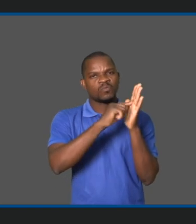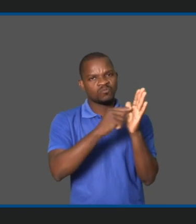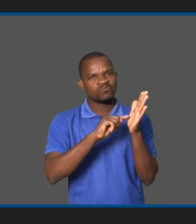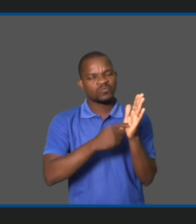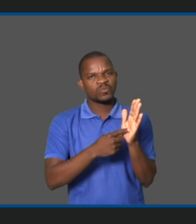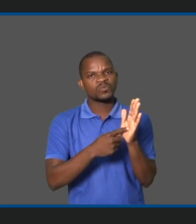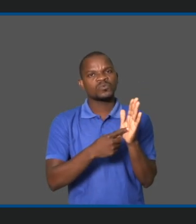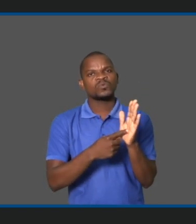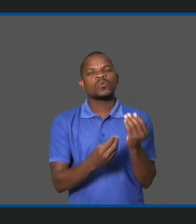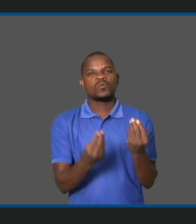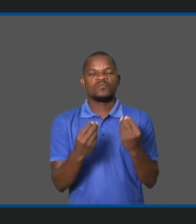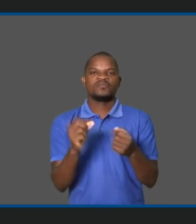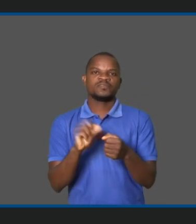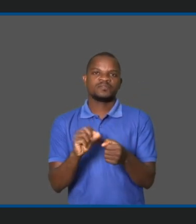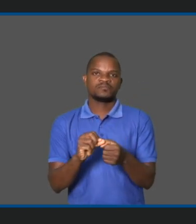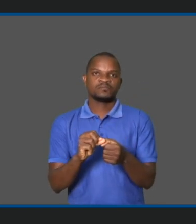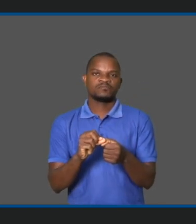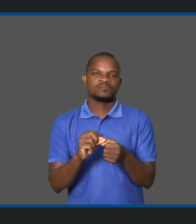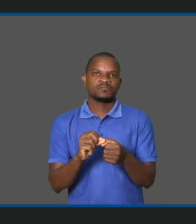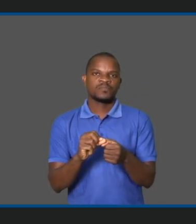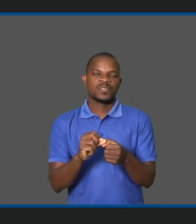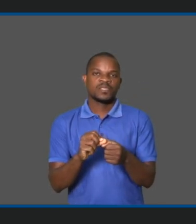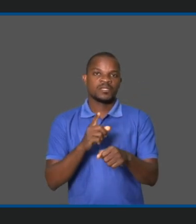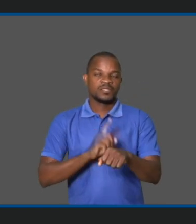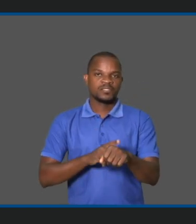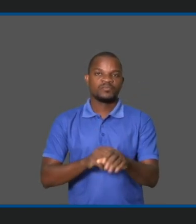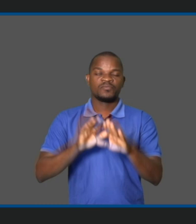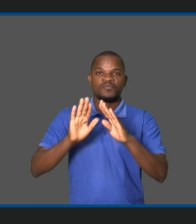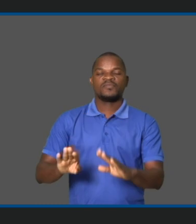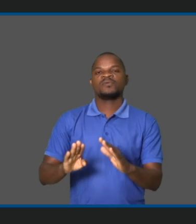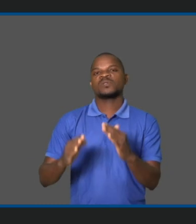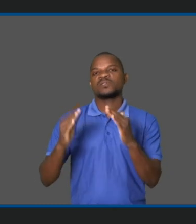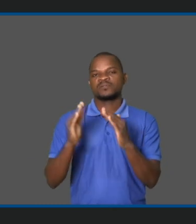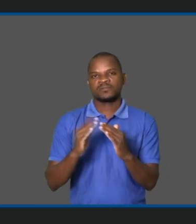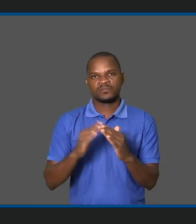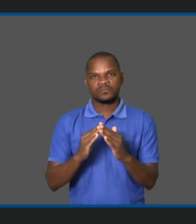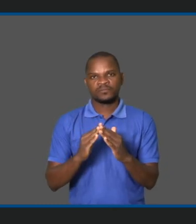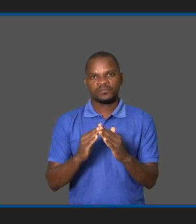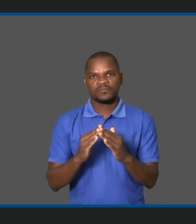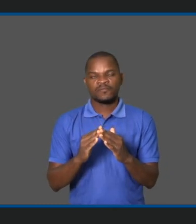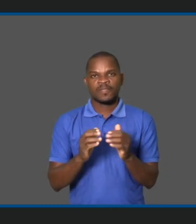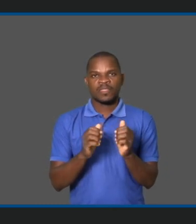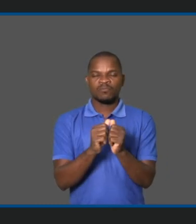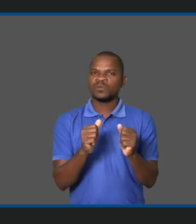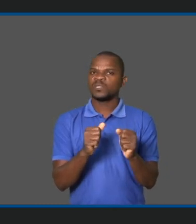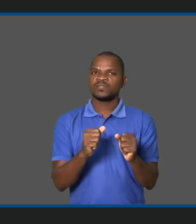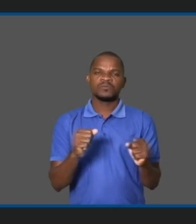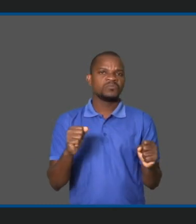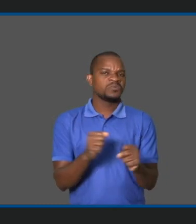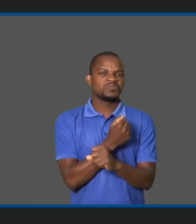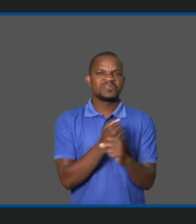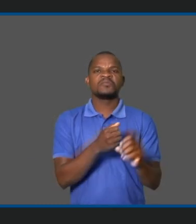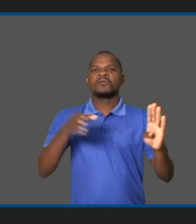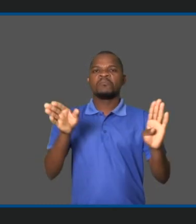estado de emergência. Então, não é batendo as pessoas que algo vai mudar.